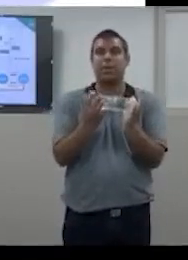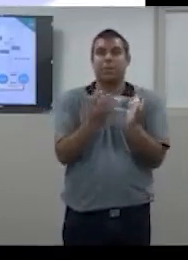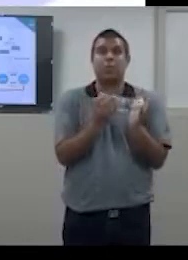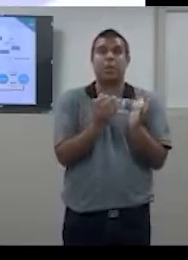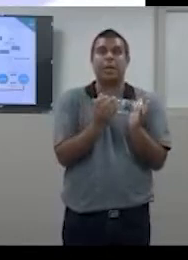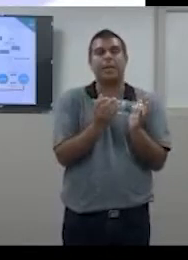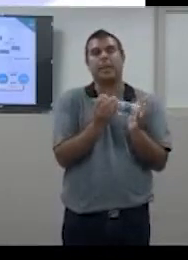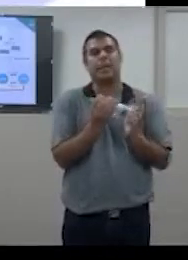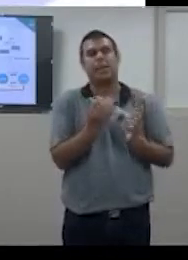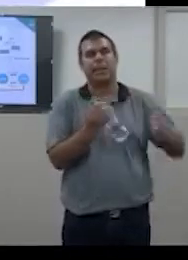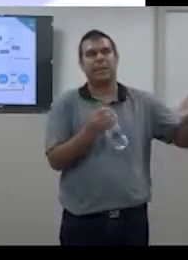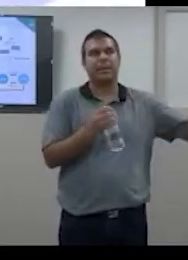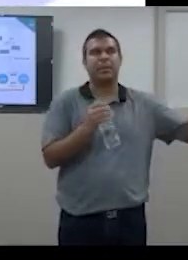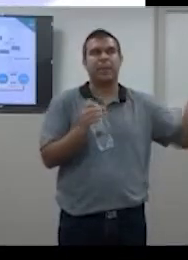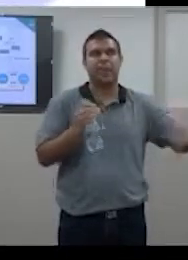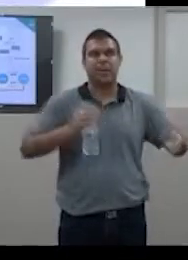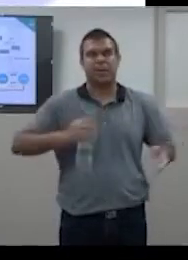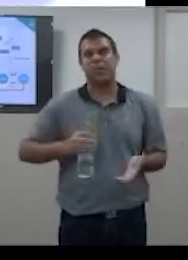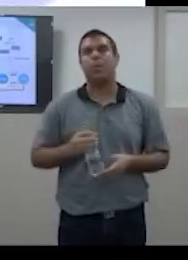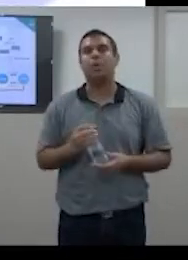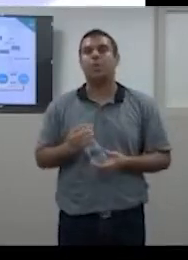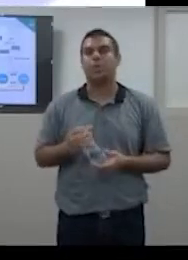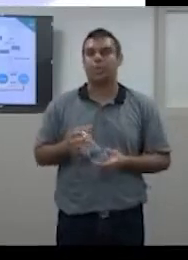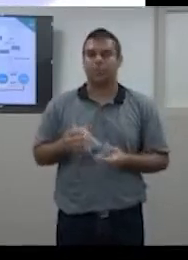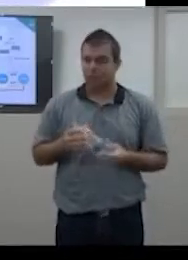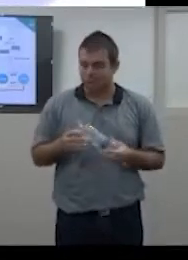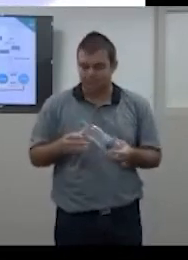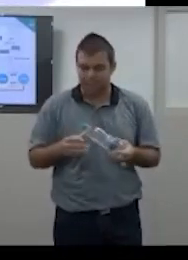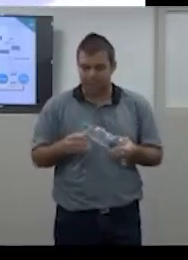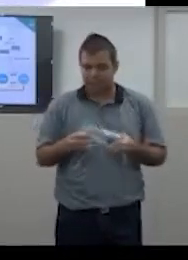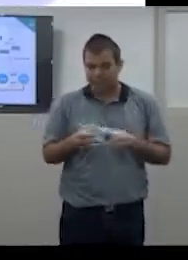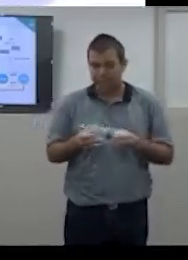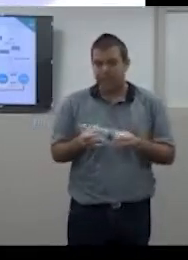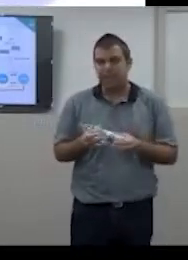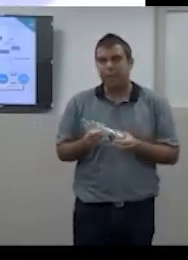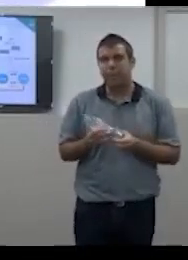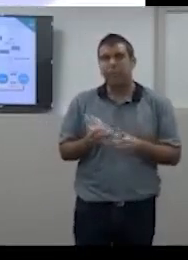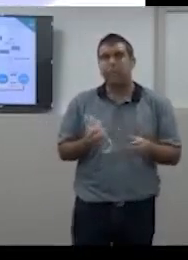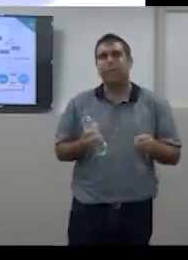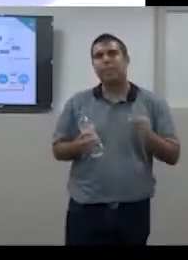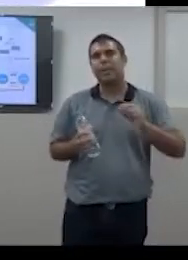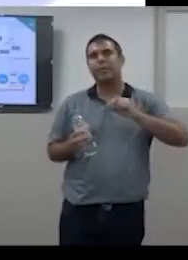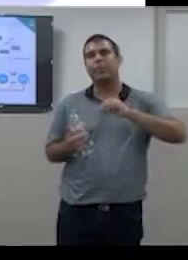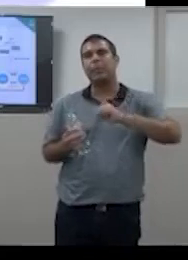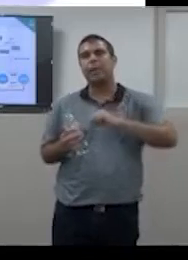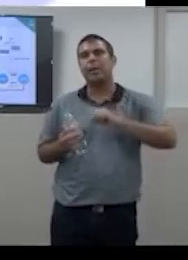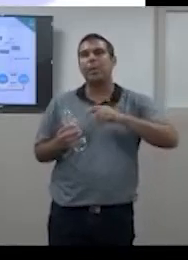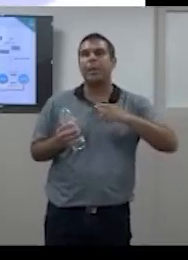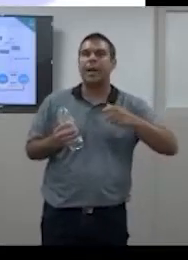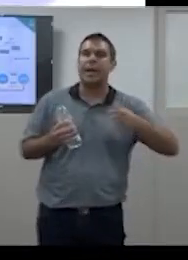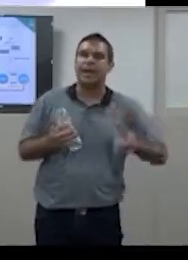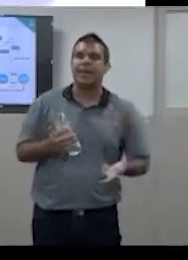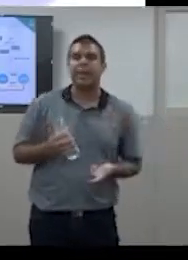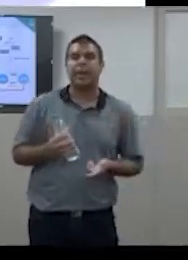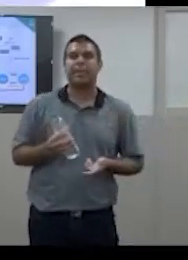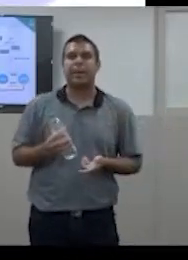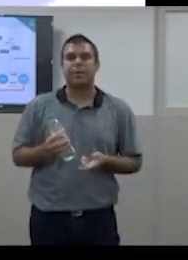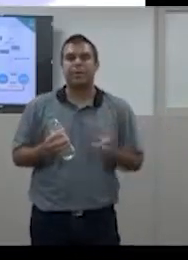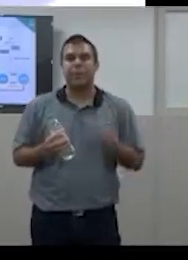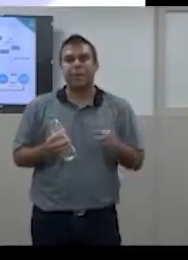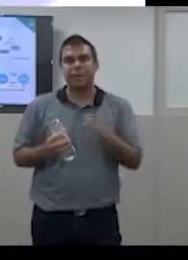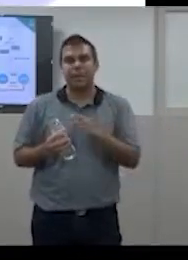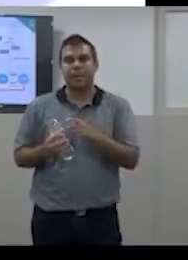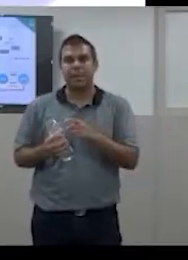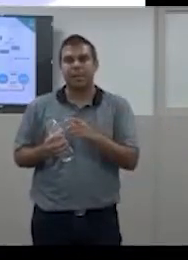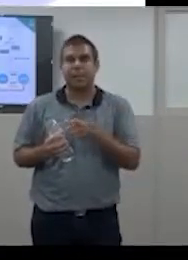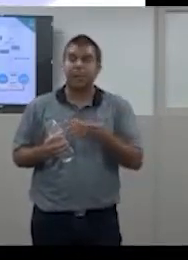essa bola de gelo gigante, que tem às vezes, sei lá, 5, 8 km de diâmetro, que de repente assim, não dá tempo dela se tornar líquida. Esse cara